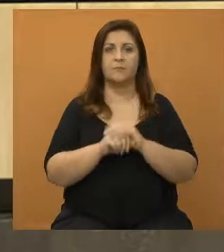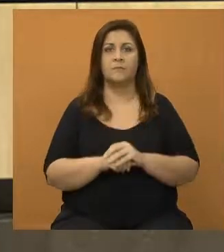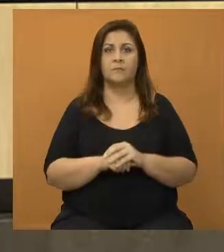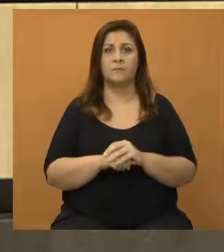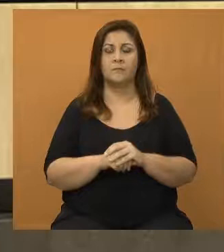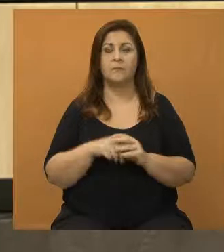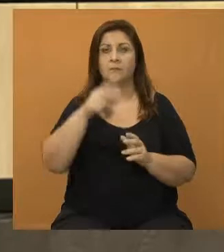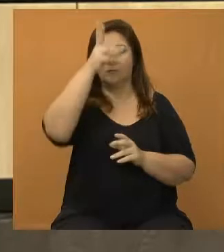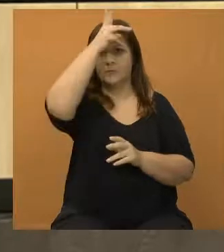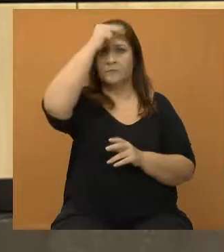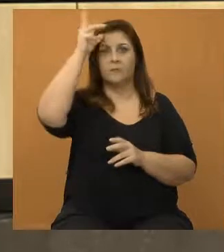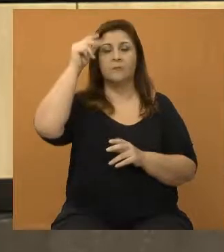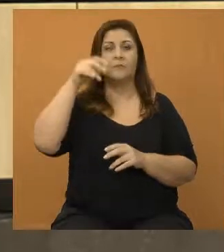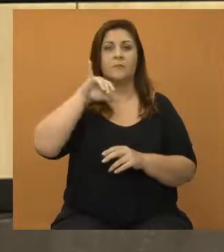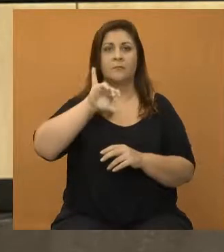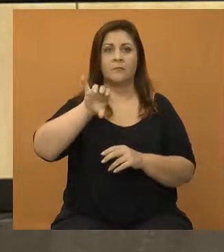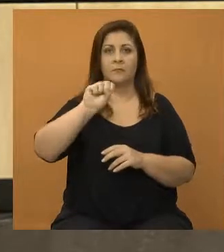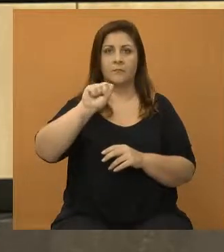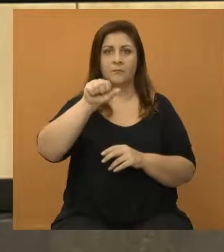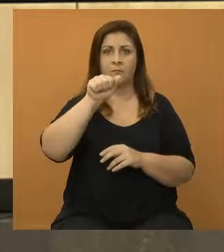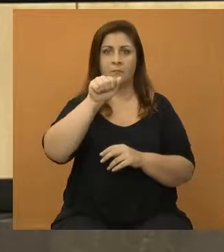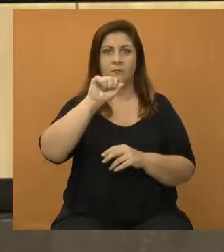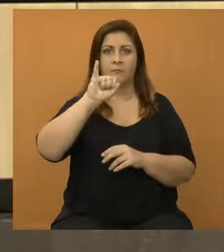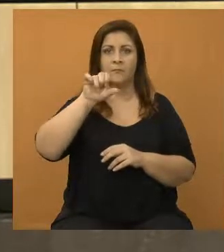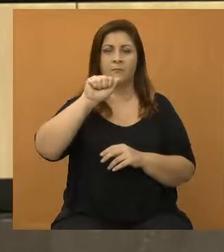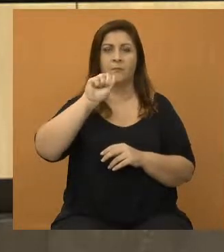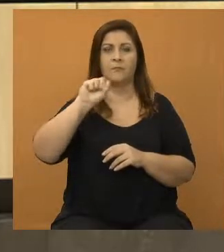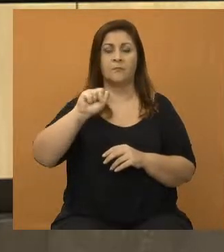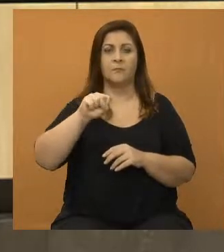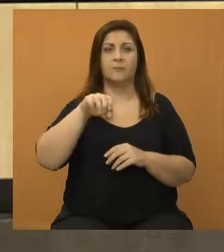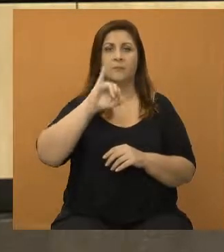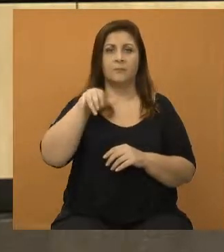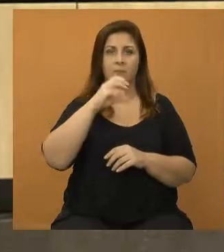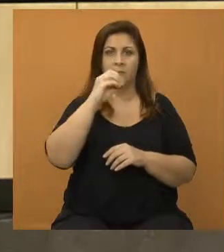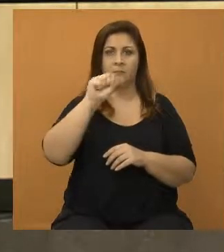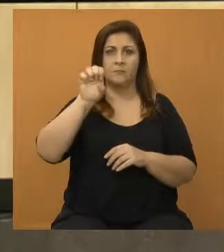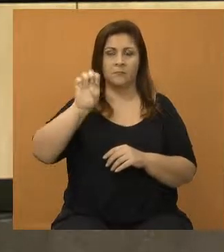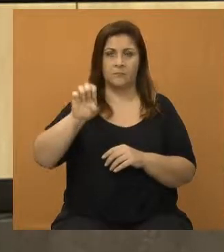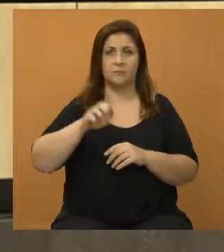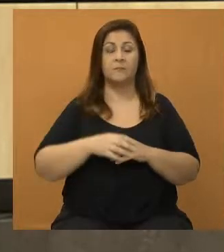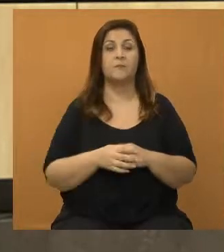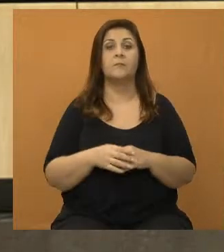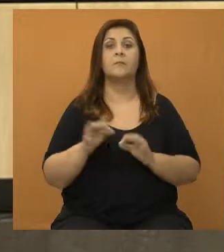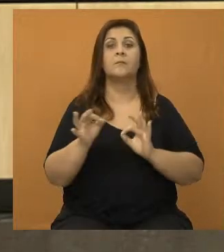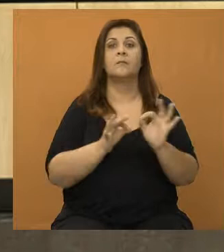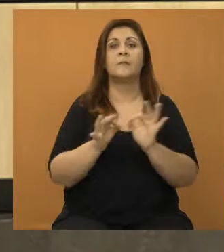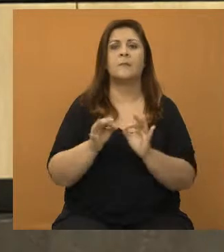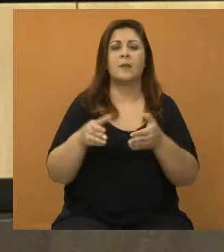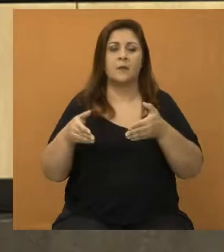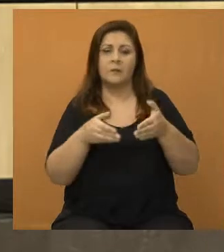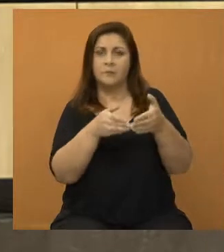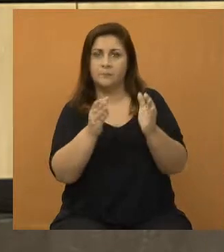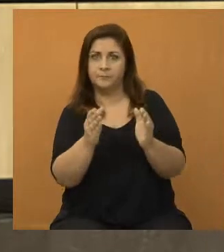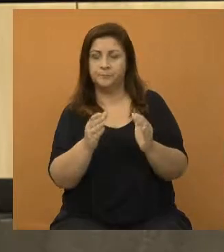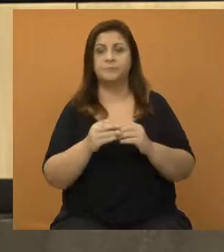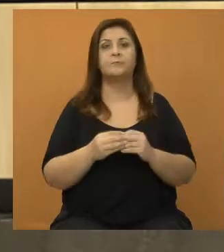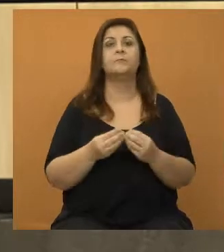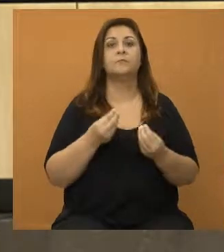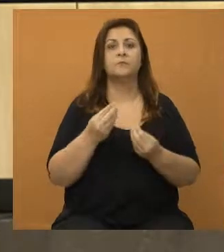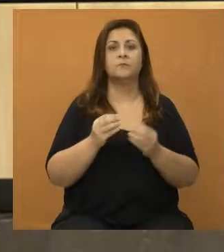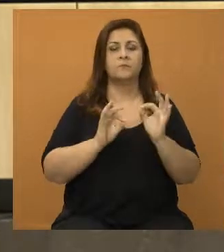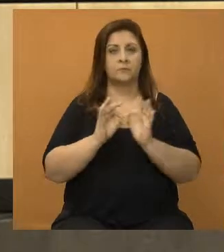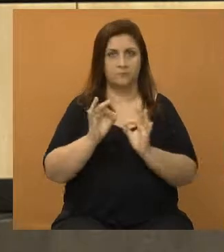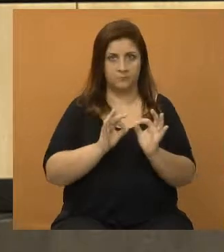prefeito municipal Isaías José de Santana, que dispõe sobre as diretrizes para elaboração